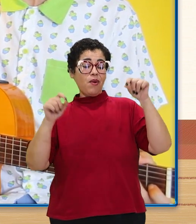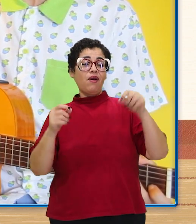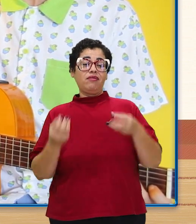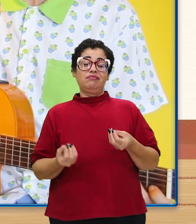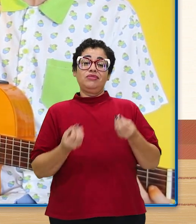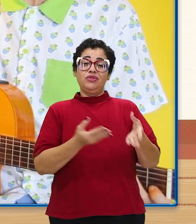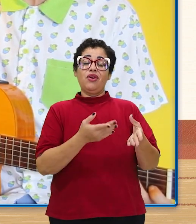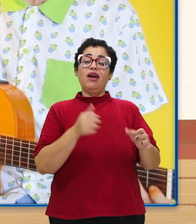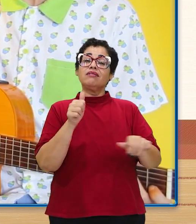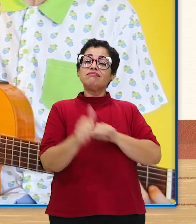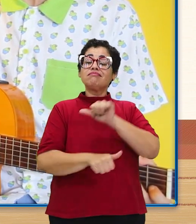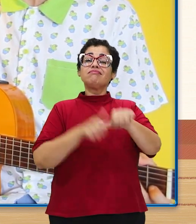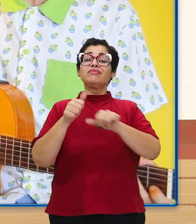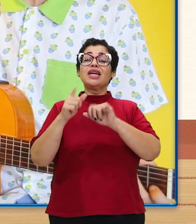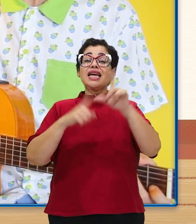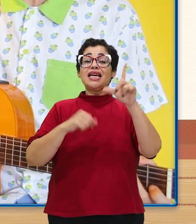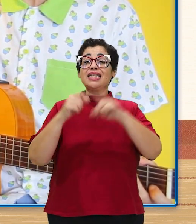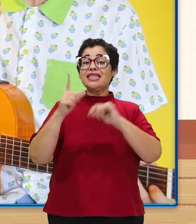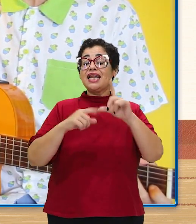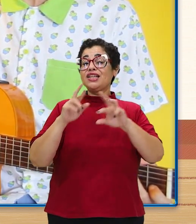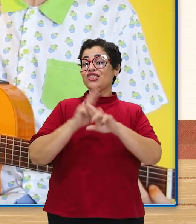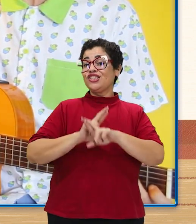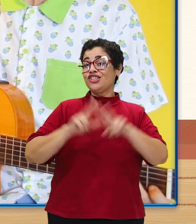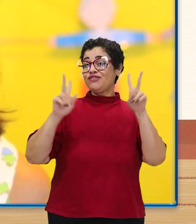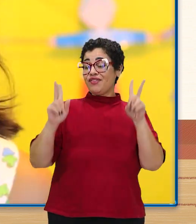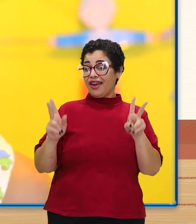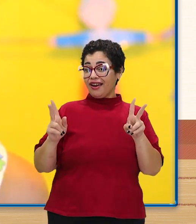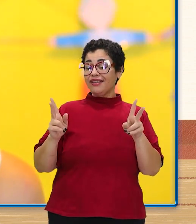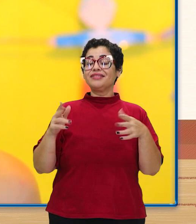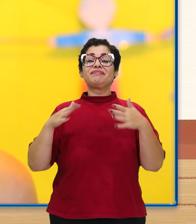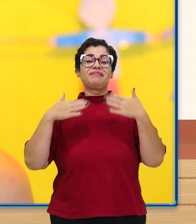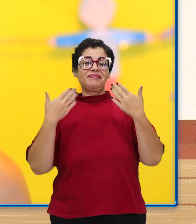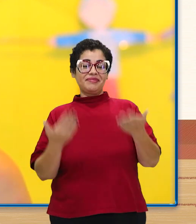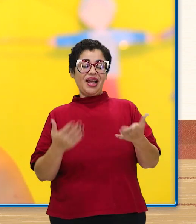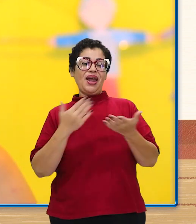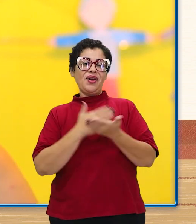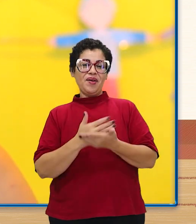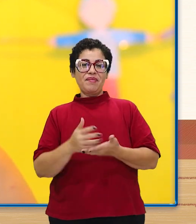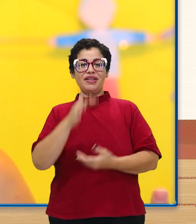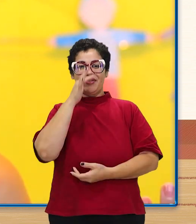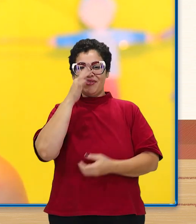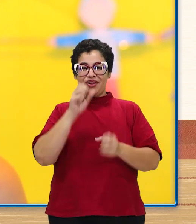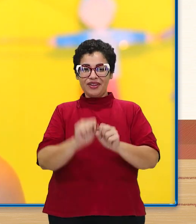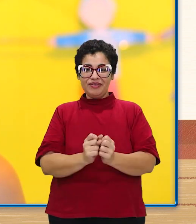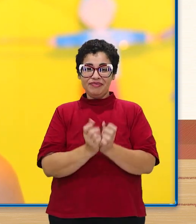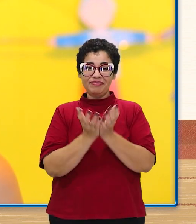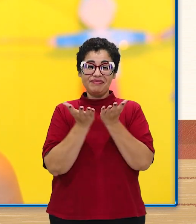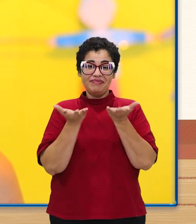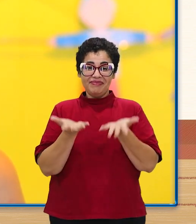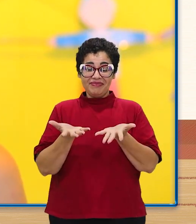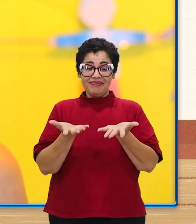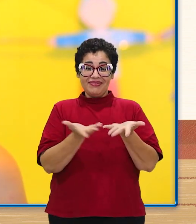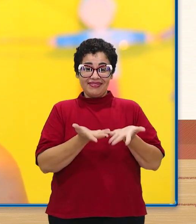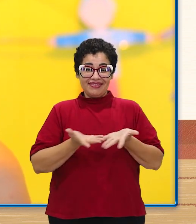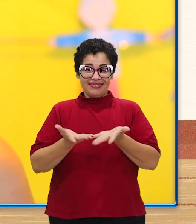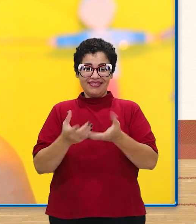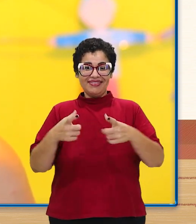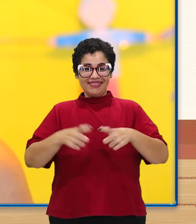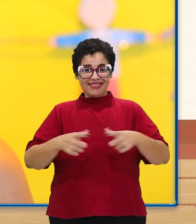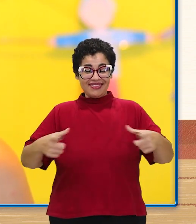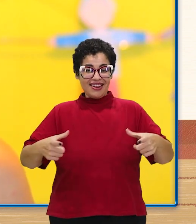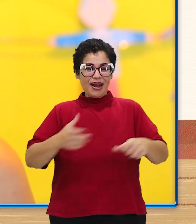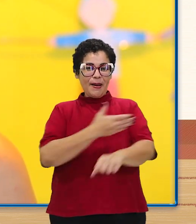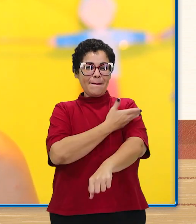resolveu transformá-la numa estrela diferente. E foi assim que nasceu a Vitória Régia, uma